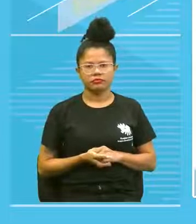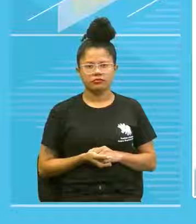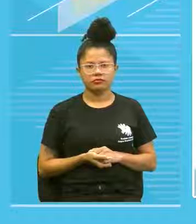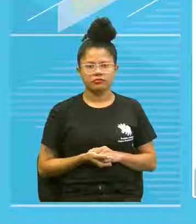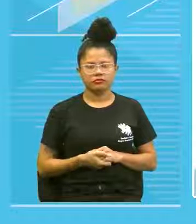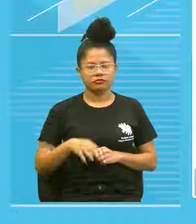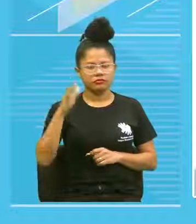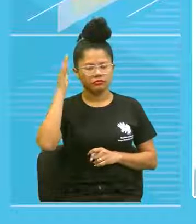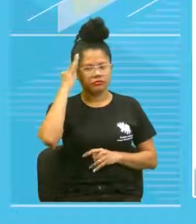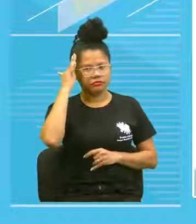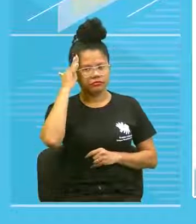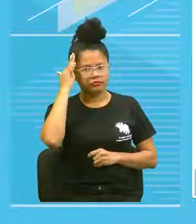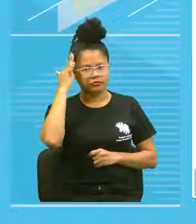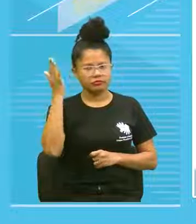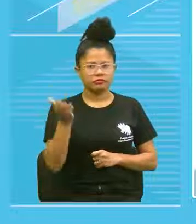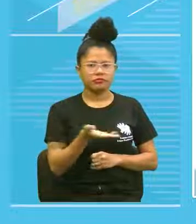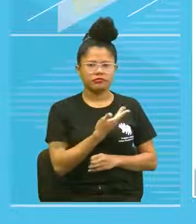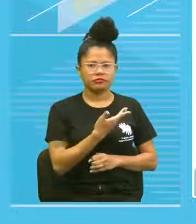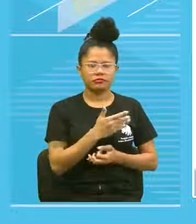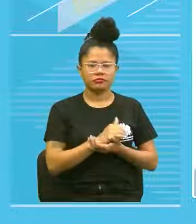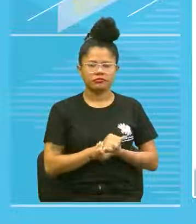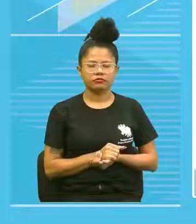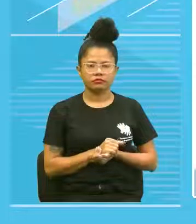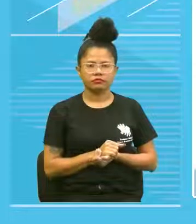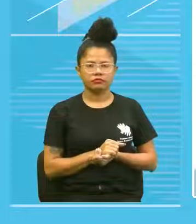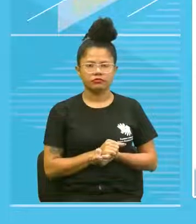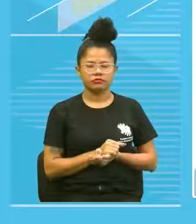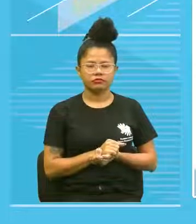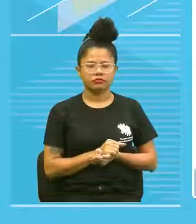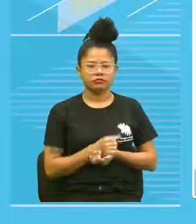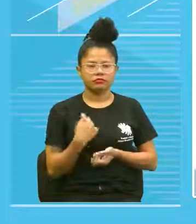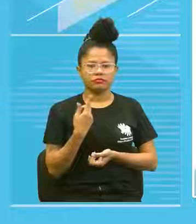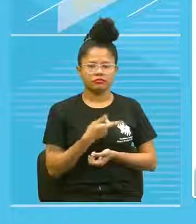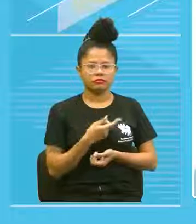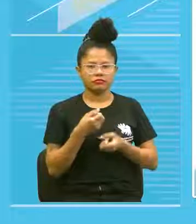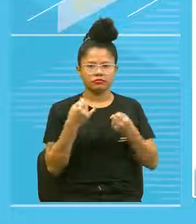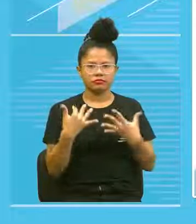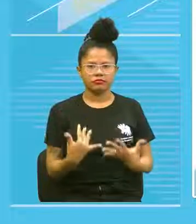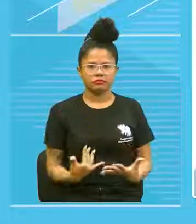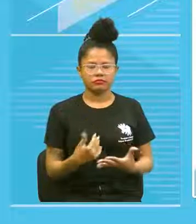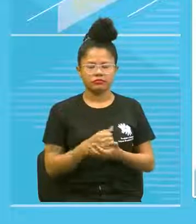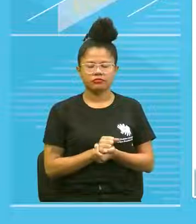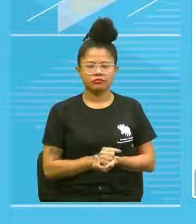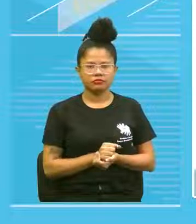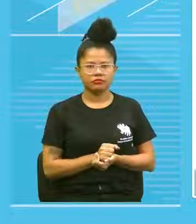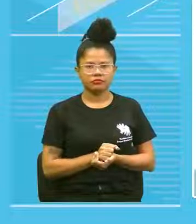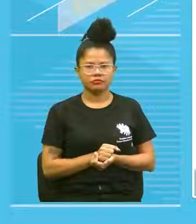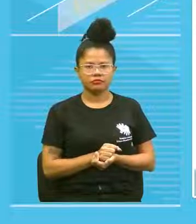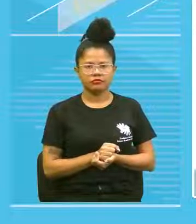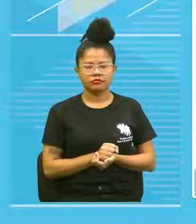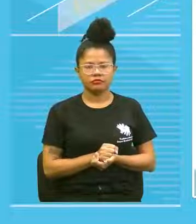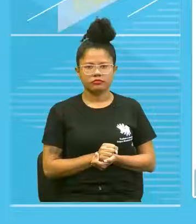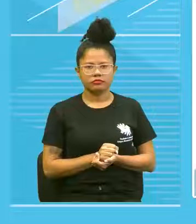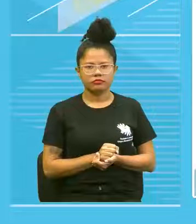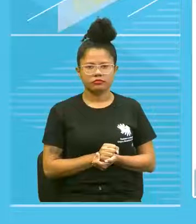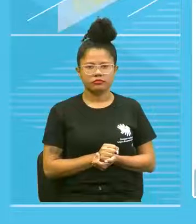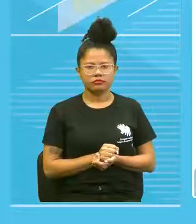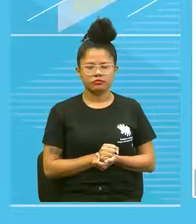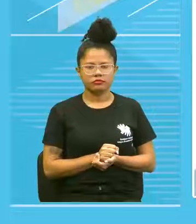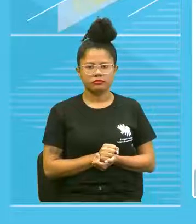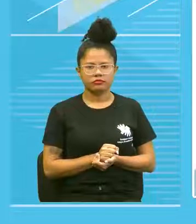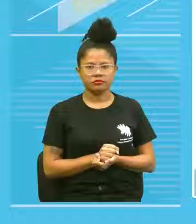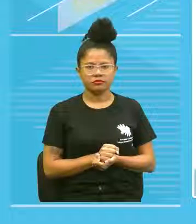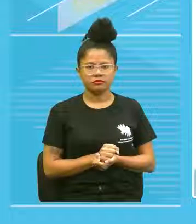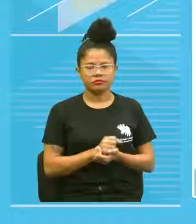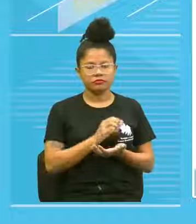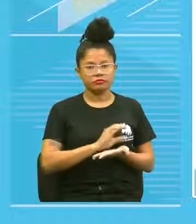a entender essa realidade gente nós estamos falando é de um